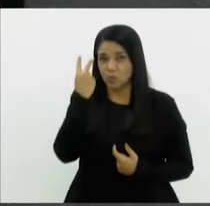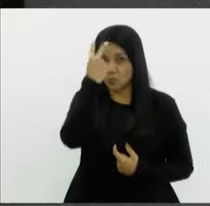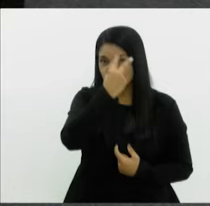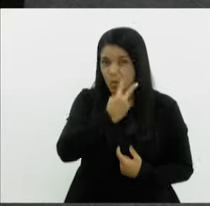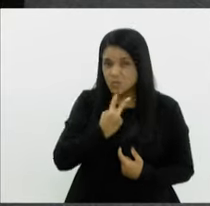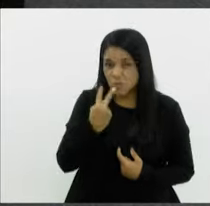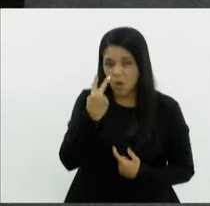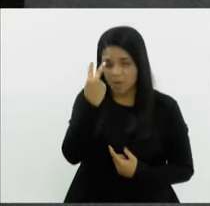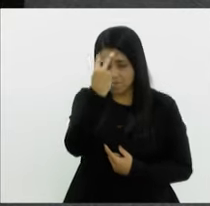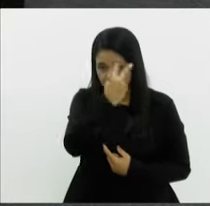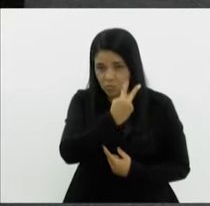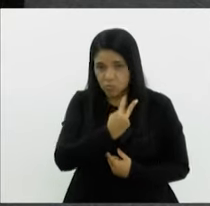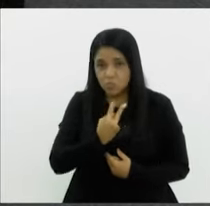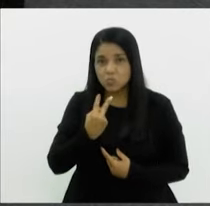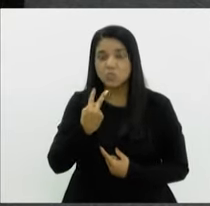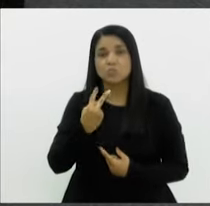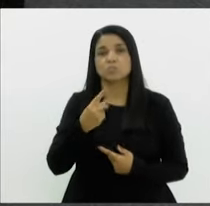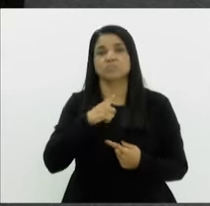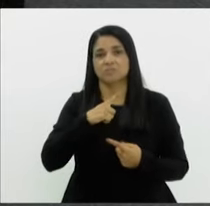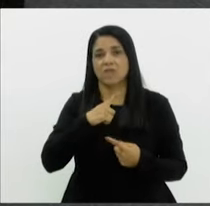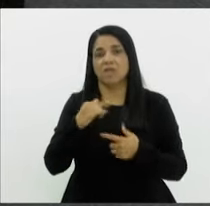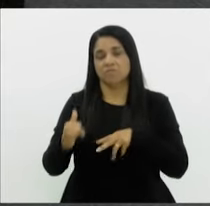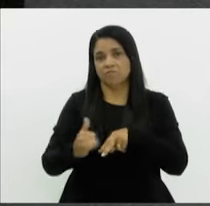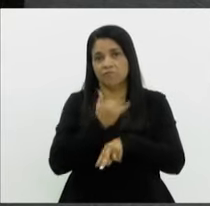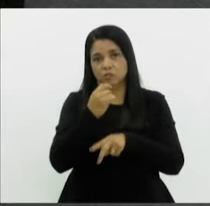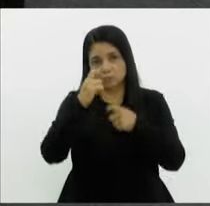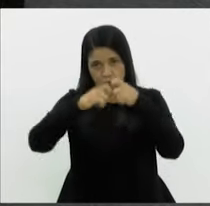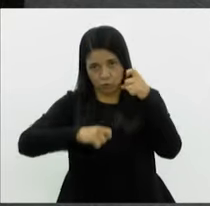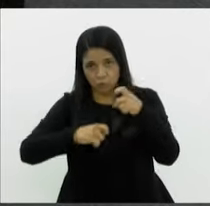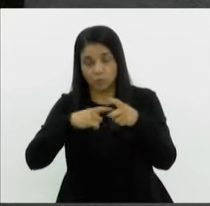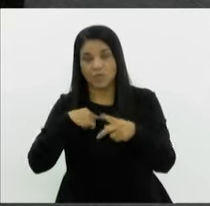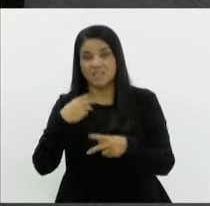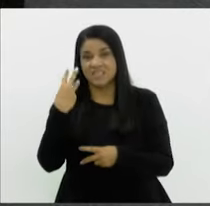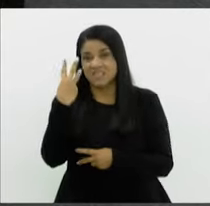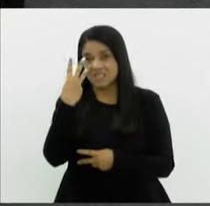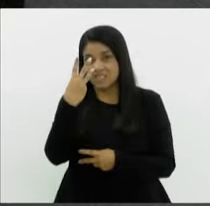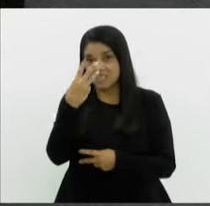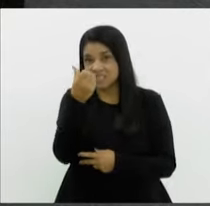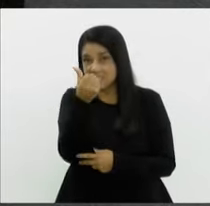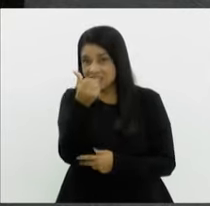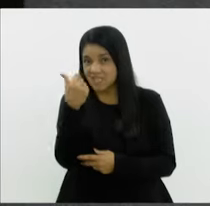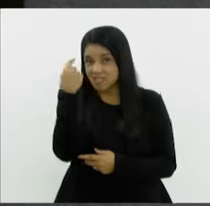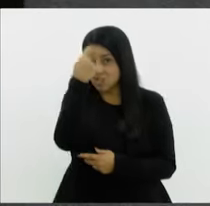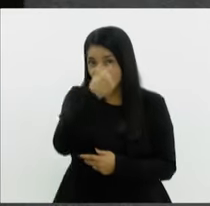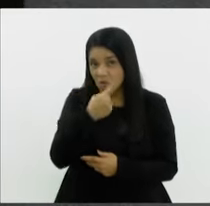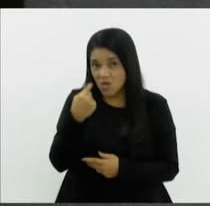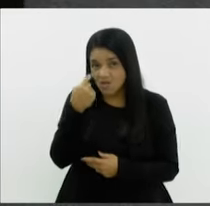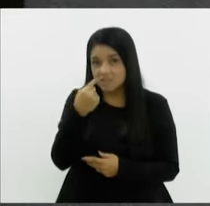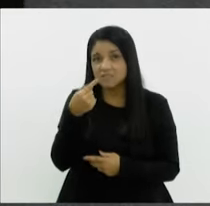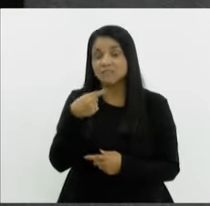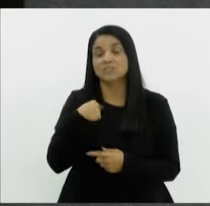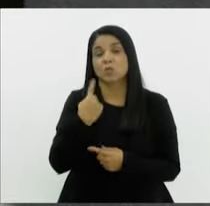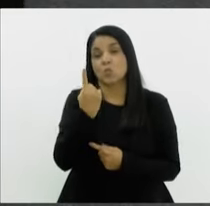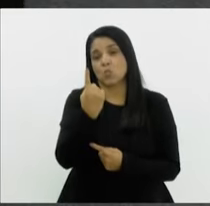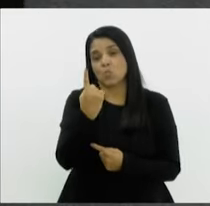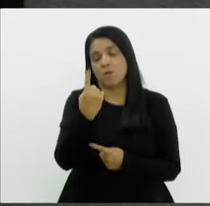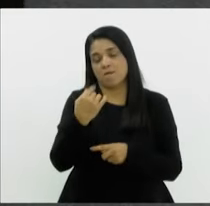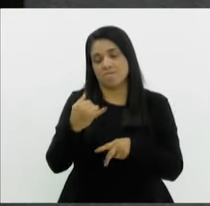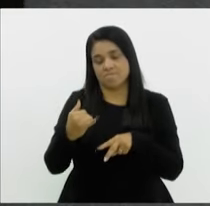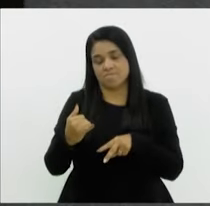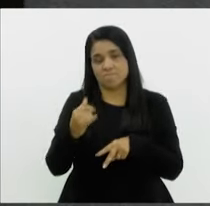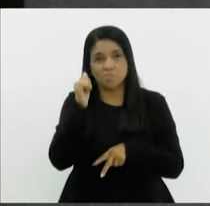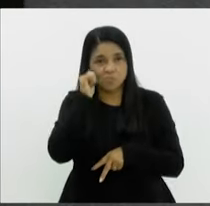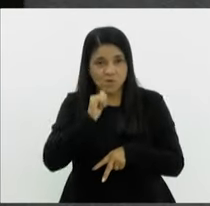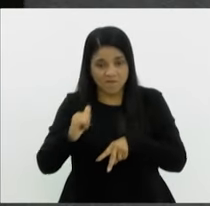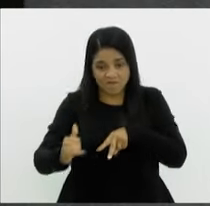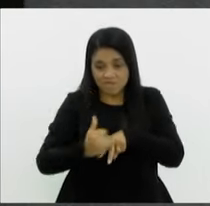é vítima de estupro. E a cada 36 horas uma mulher é vítima de estupro coletivo, ou